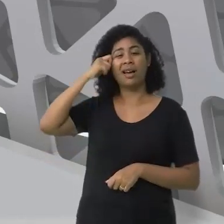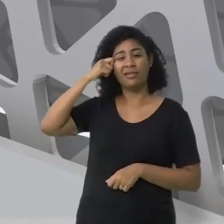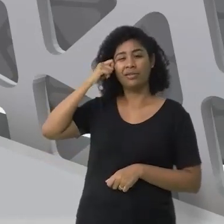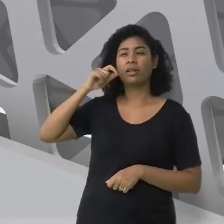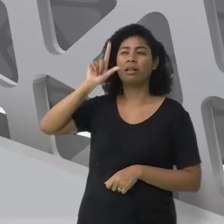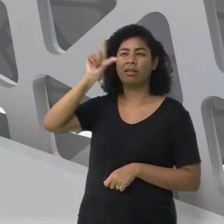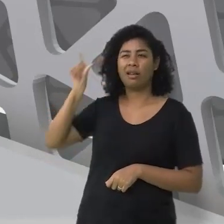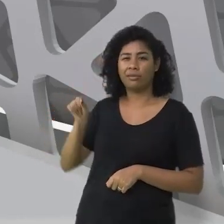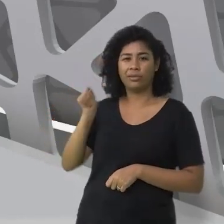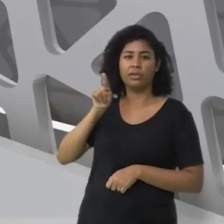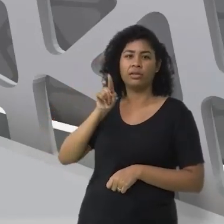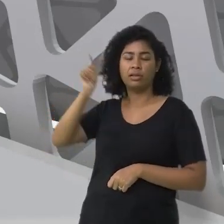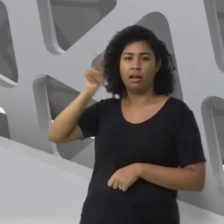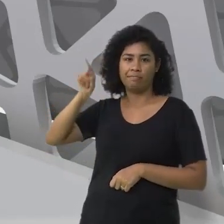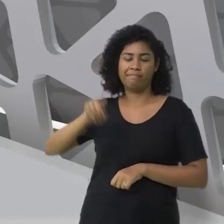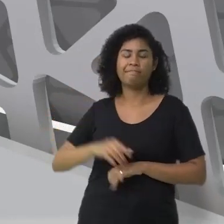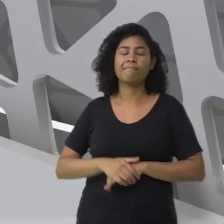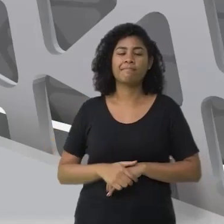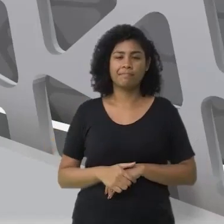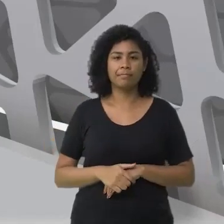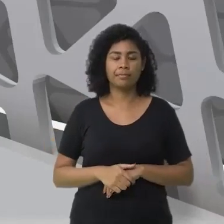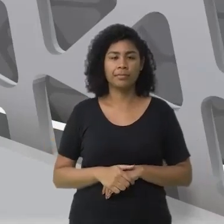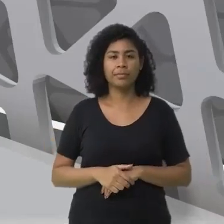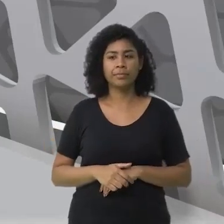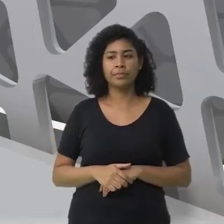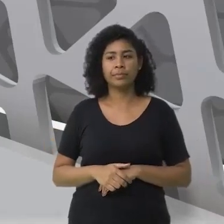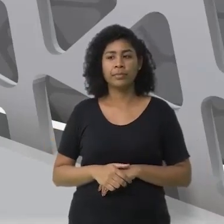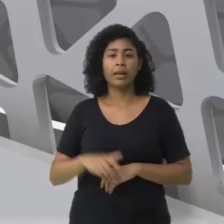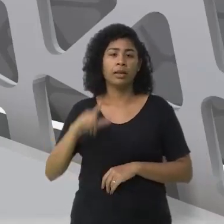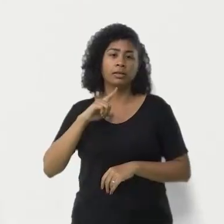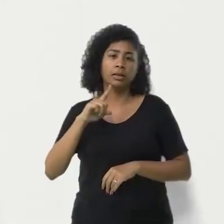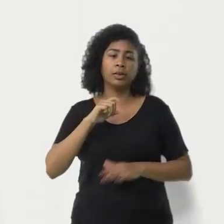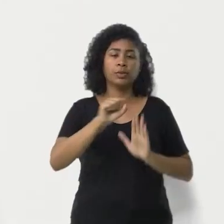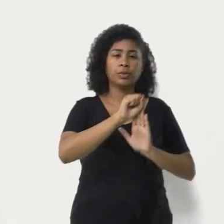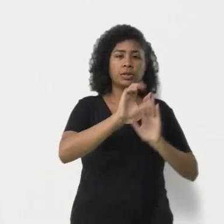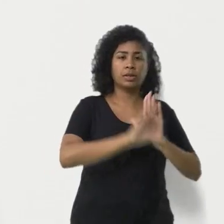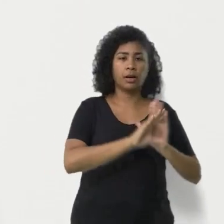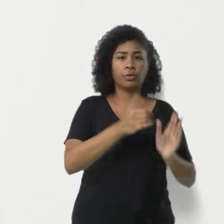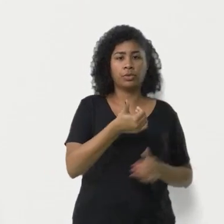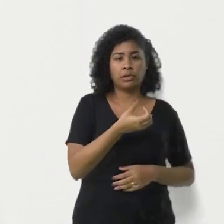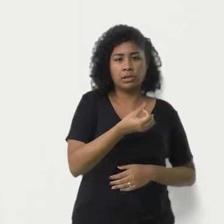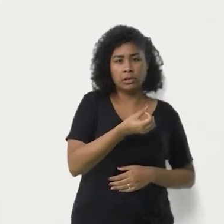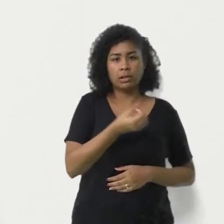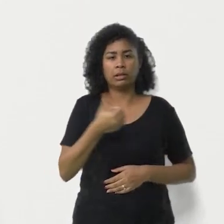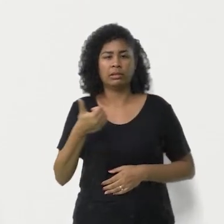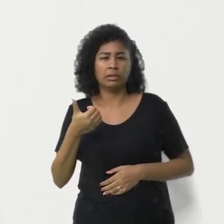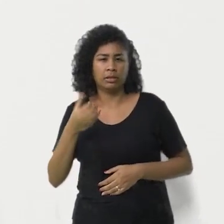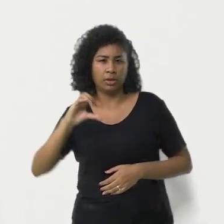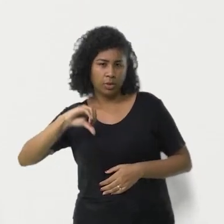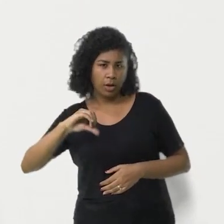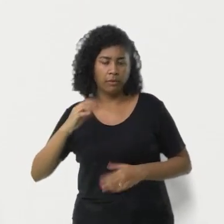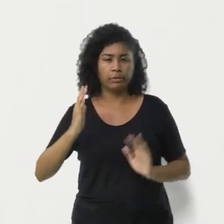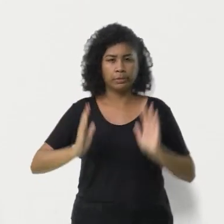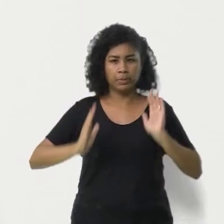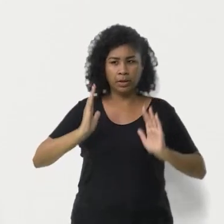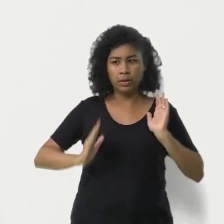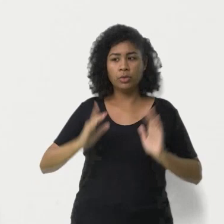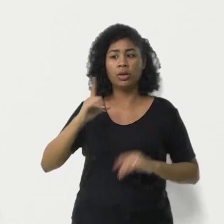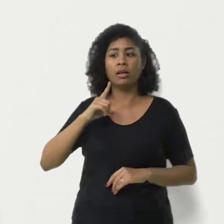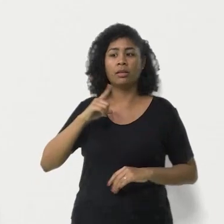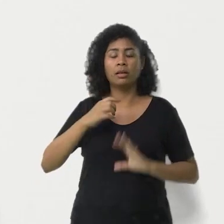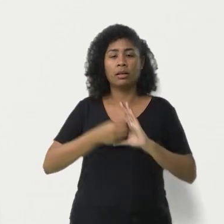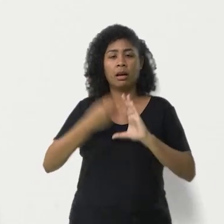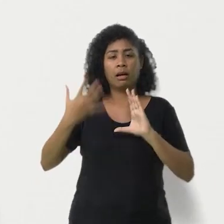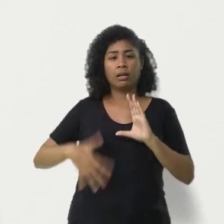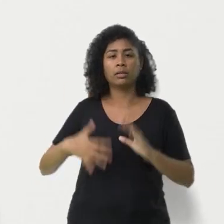essa formação. E a gente verifica entre os séculos 16 e 19 que vai ser caracterizado principalmente por